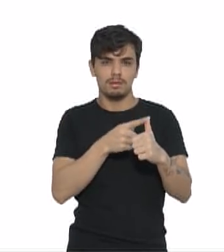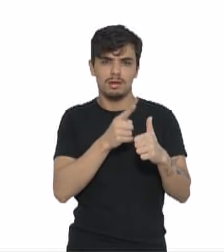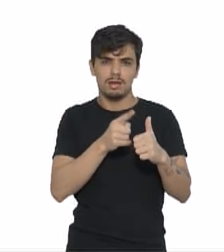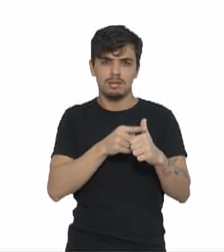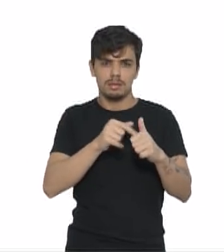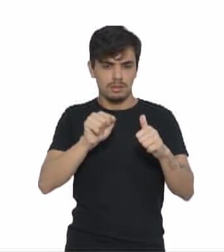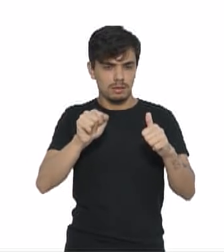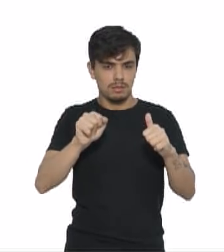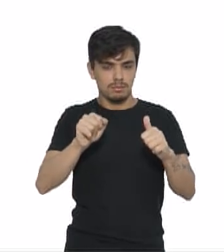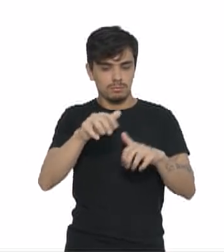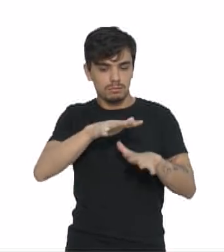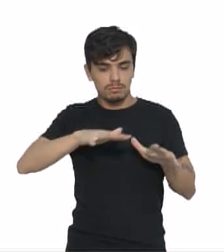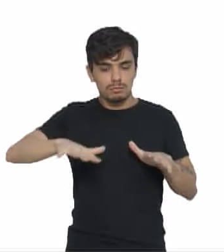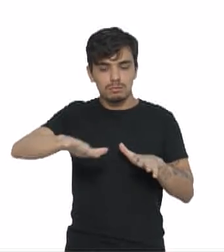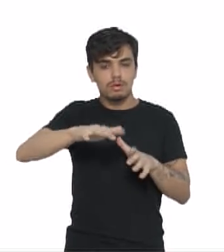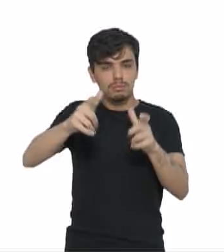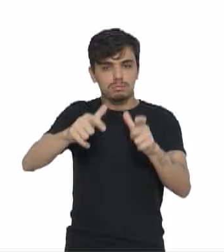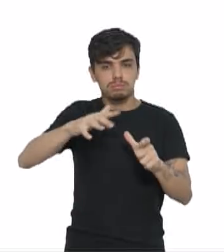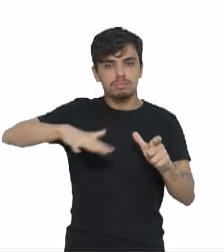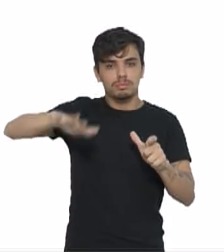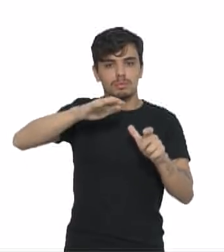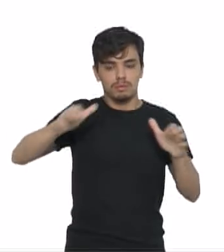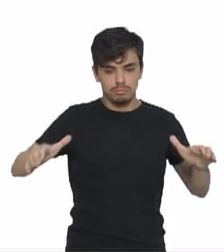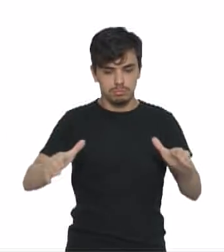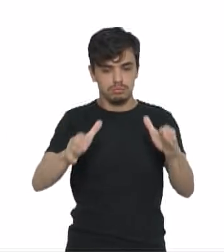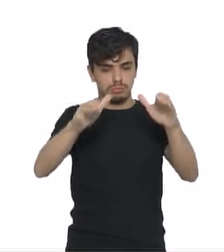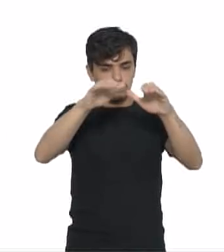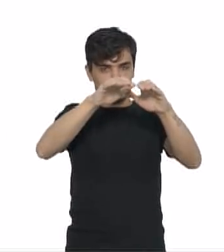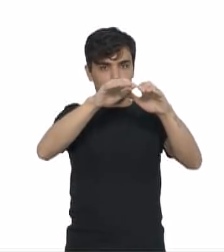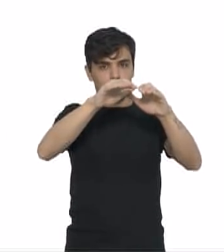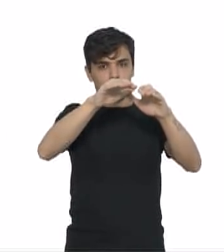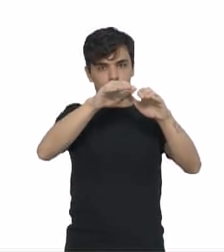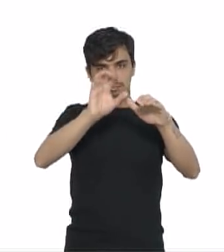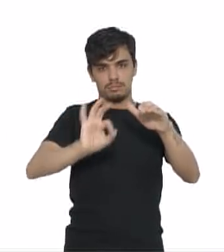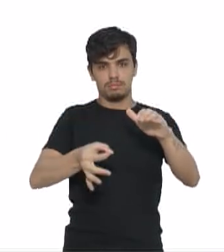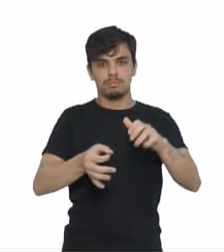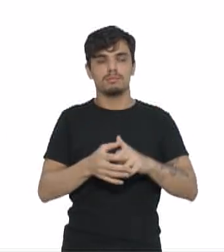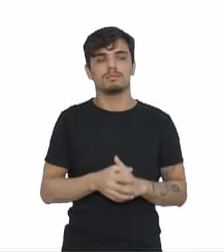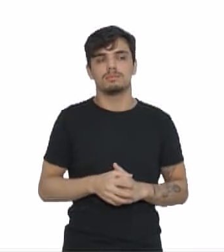Parece não está num planalto, enfim, uma montanha, uma região alta.